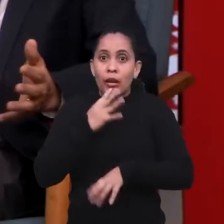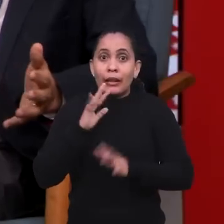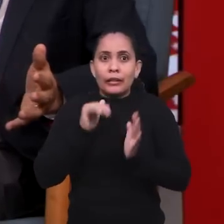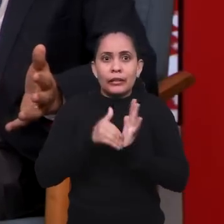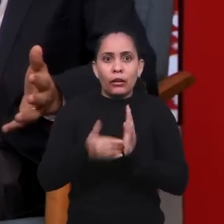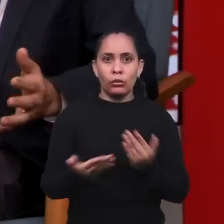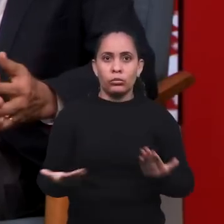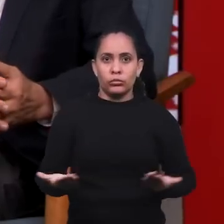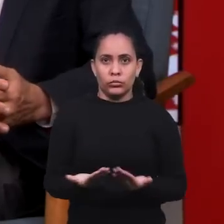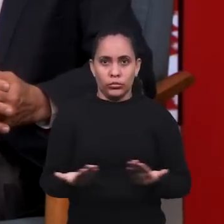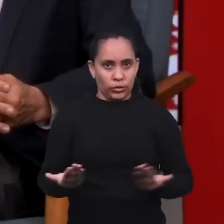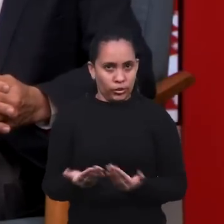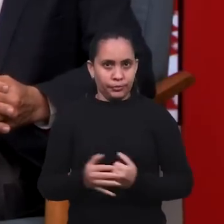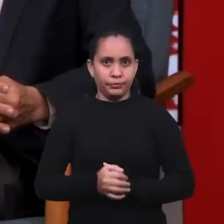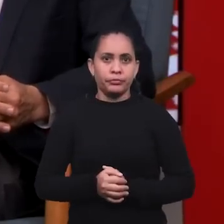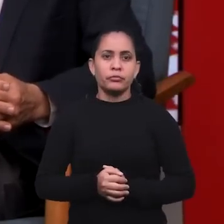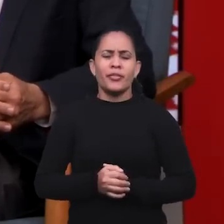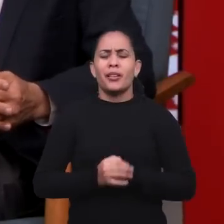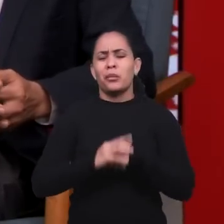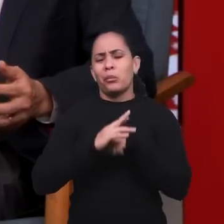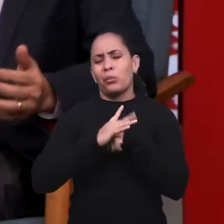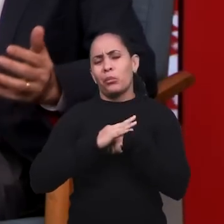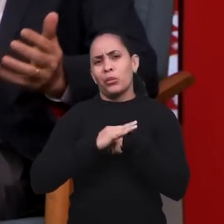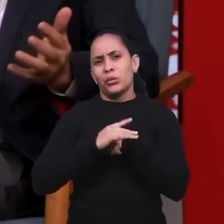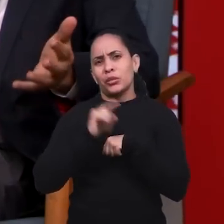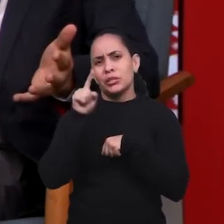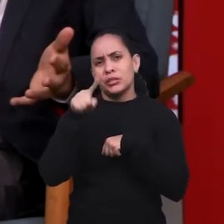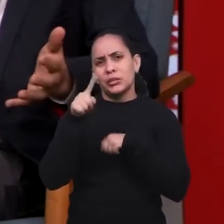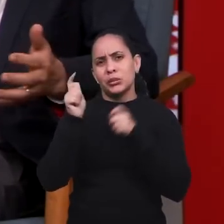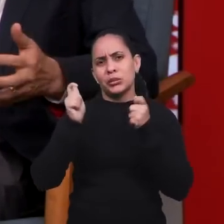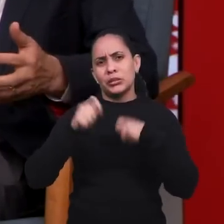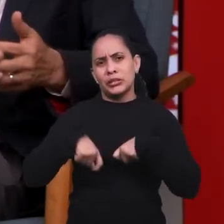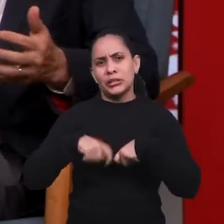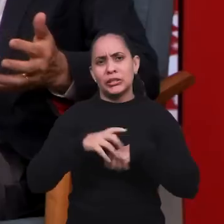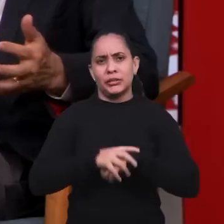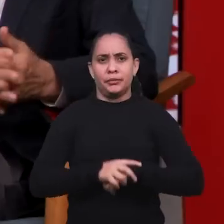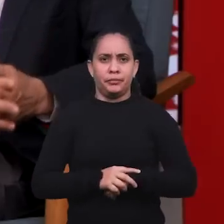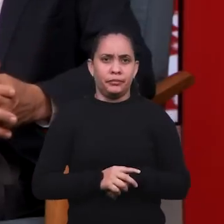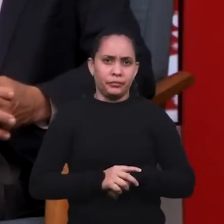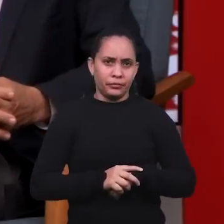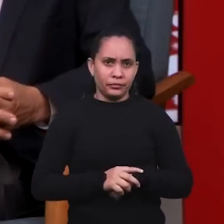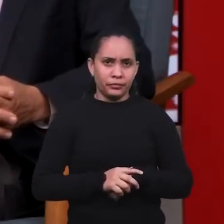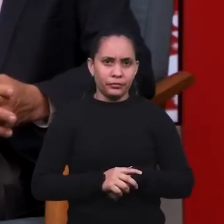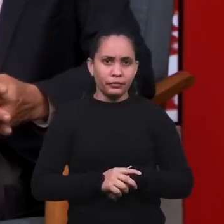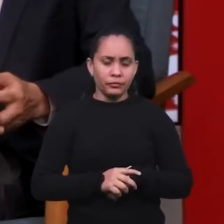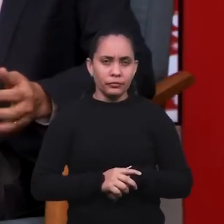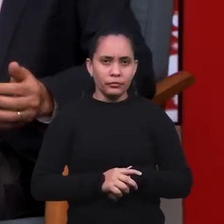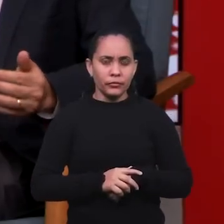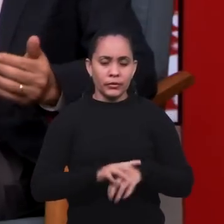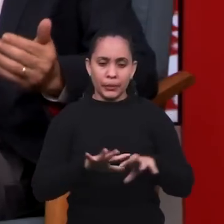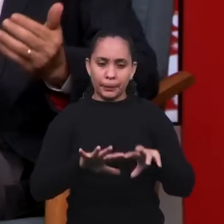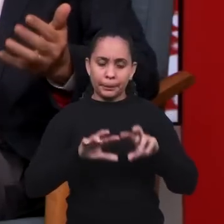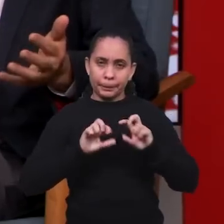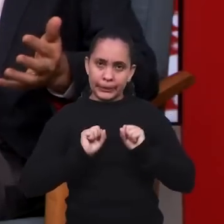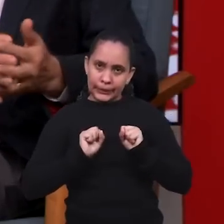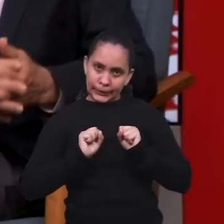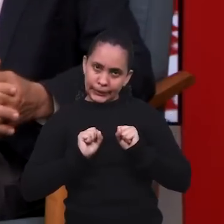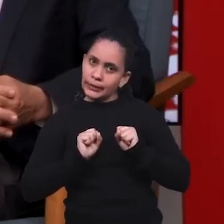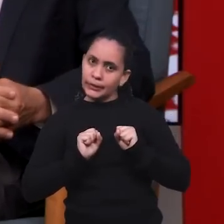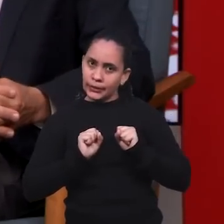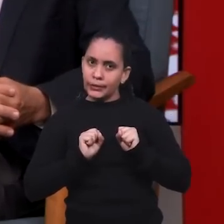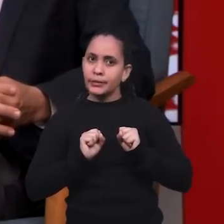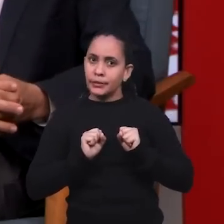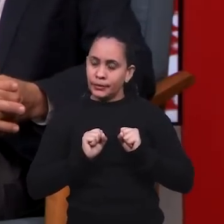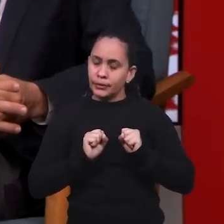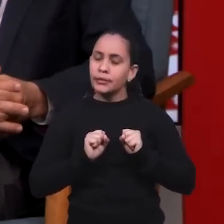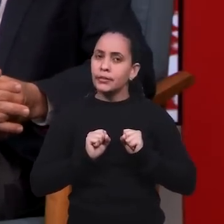e ela era uma doença que você contraía, ou seja, ela tinha